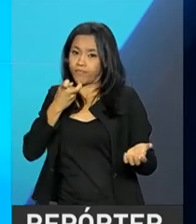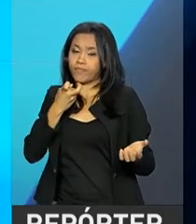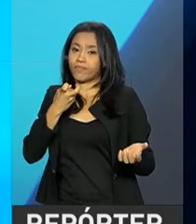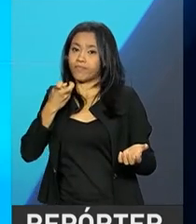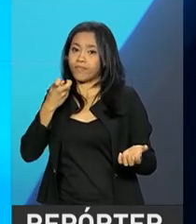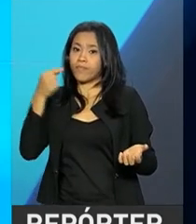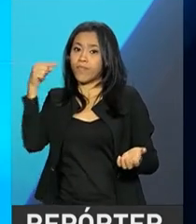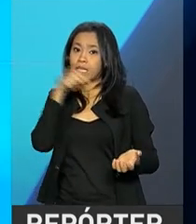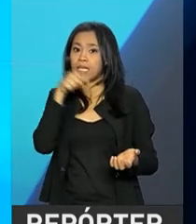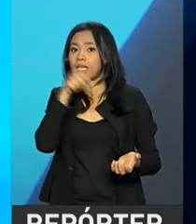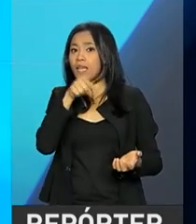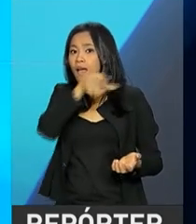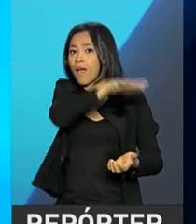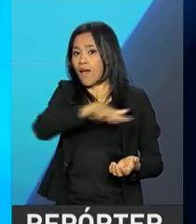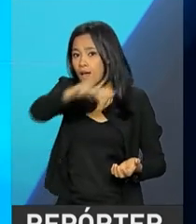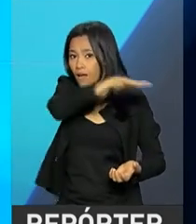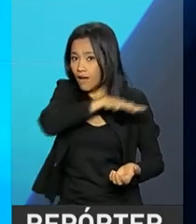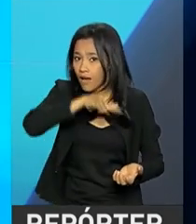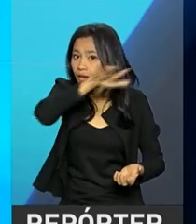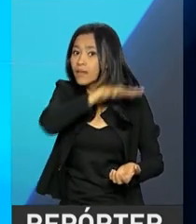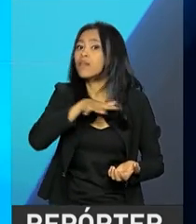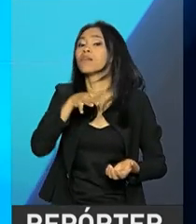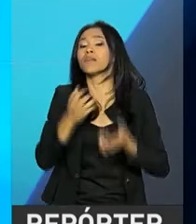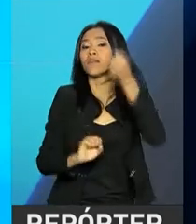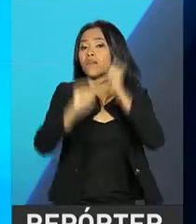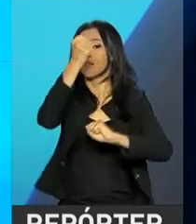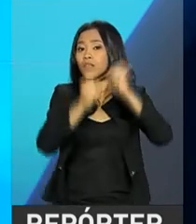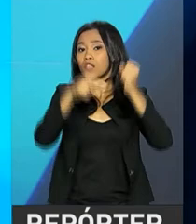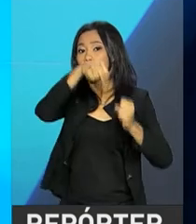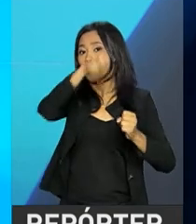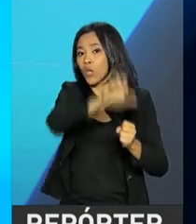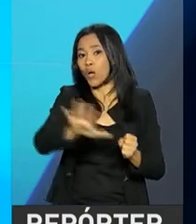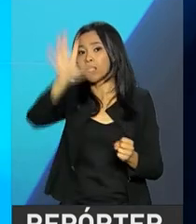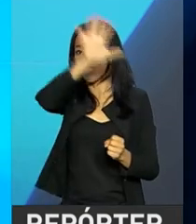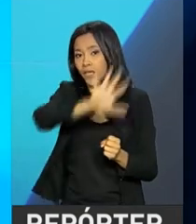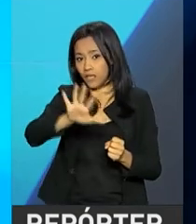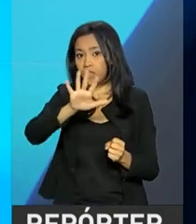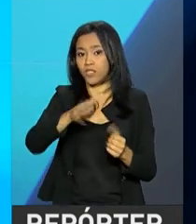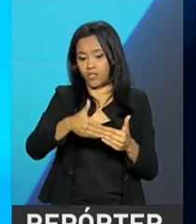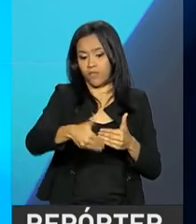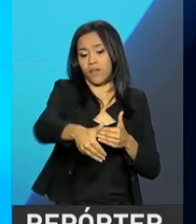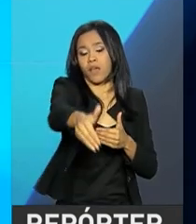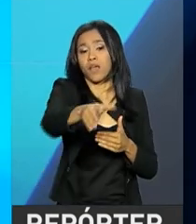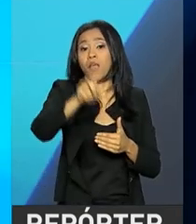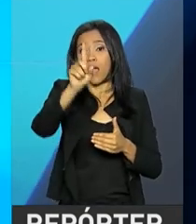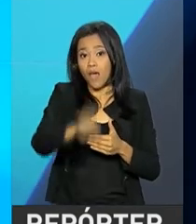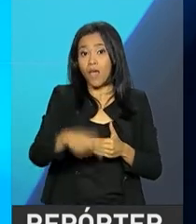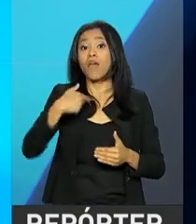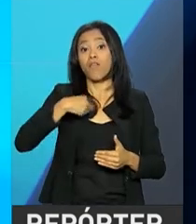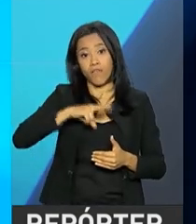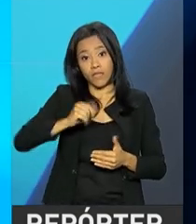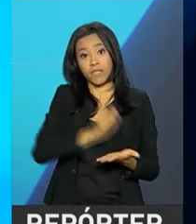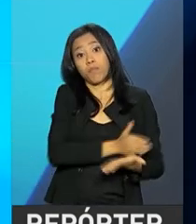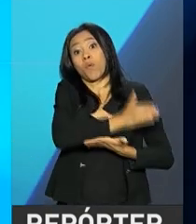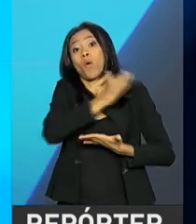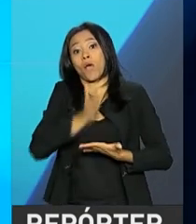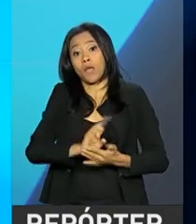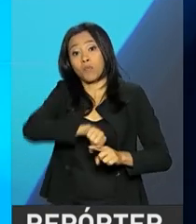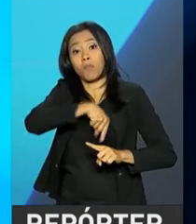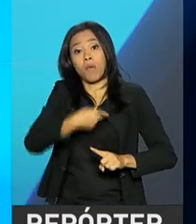automotivo especial para o nordeste que vai se vencer logo mais será por mim prorrogado por mais cinco anos